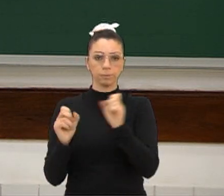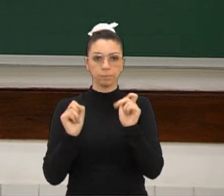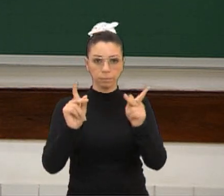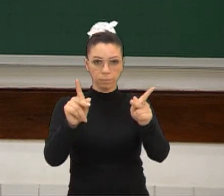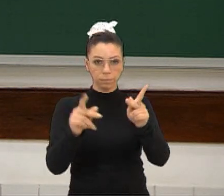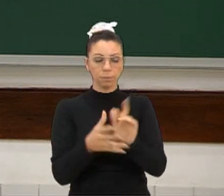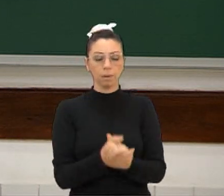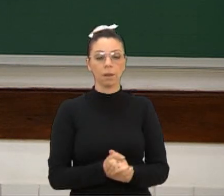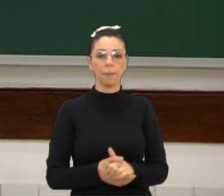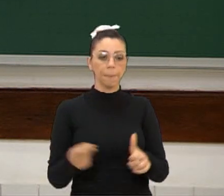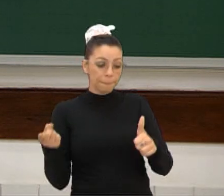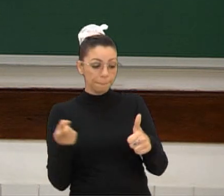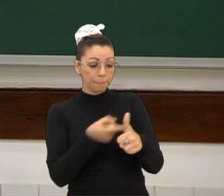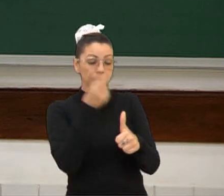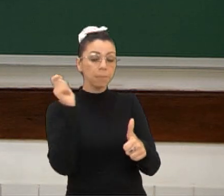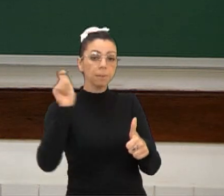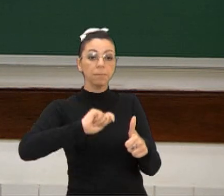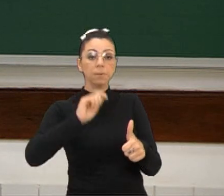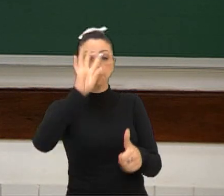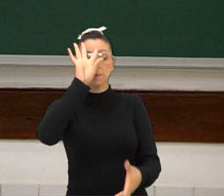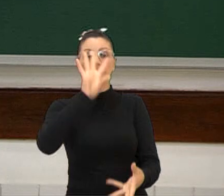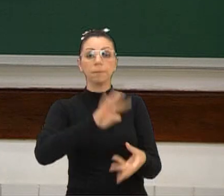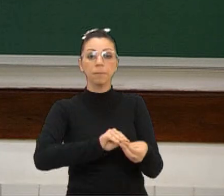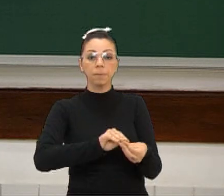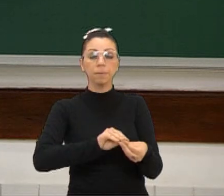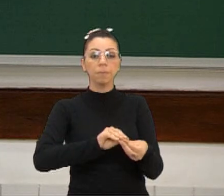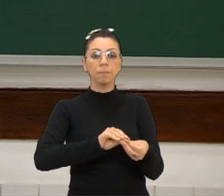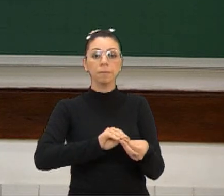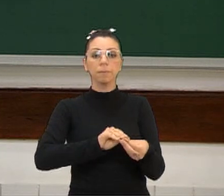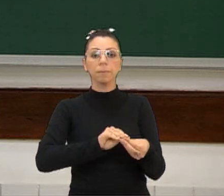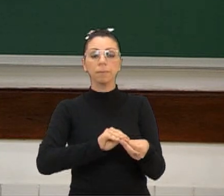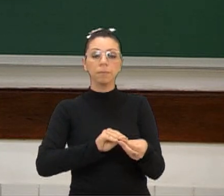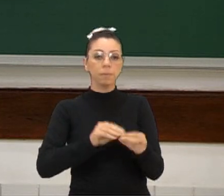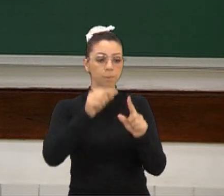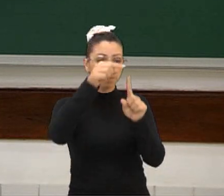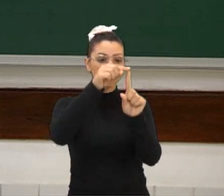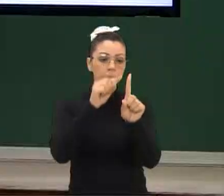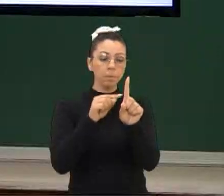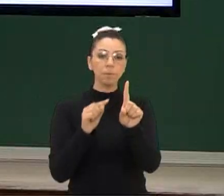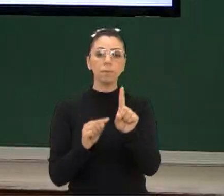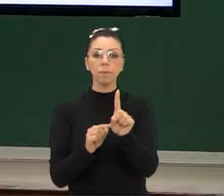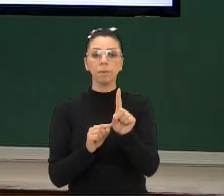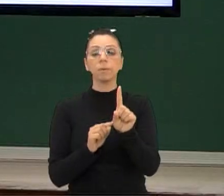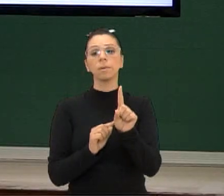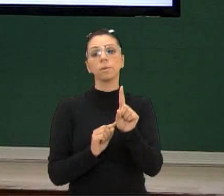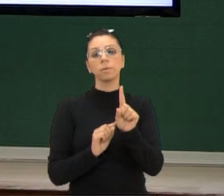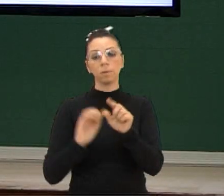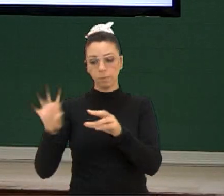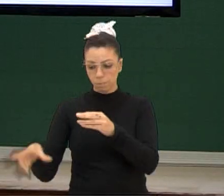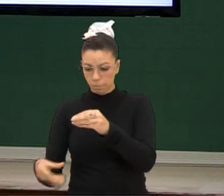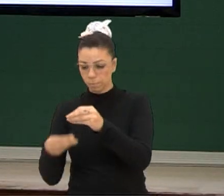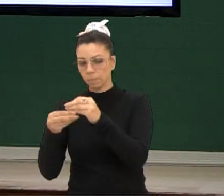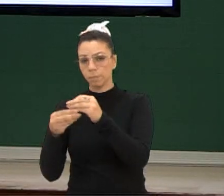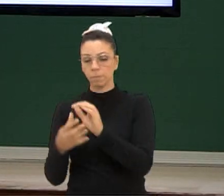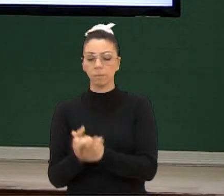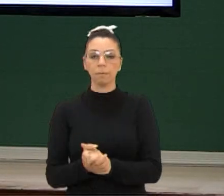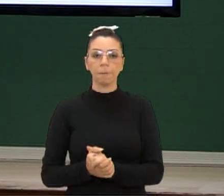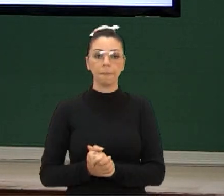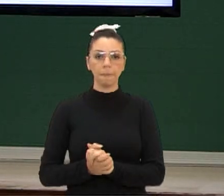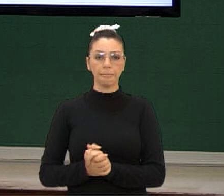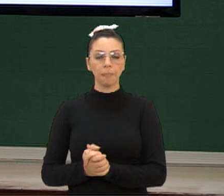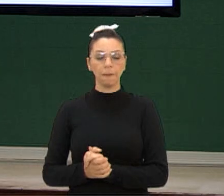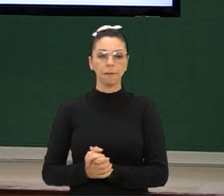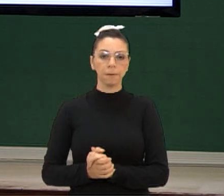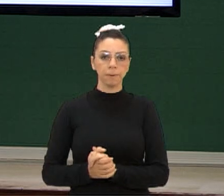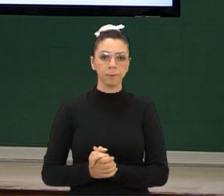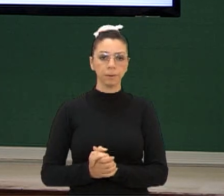ok? Então, primeiro eu preciso entender isso para poder entender os tipos de predicado. Preciso entender essa